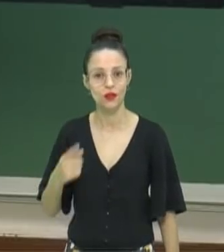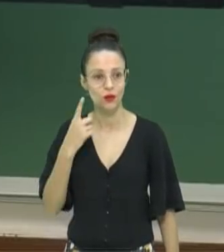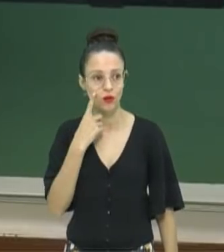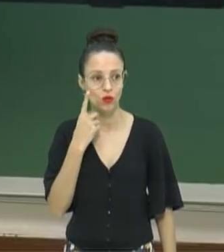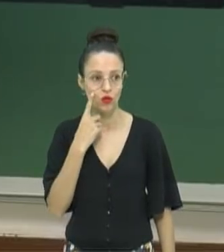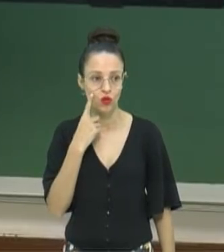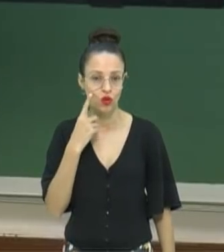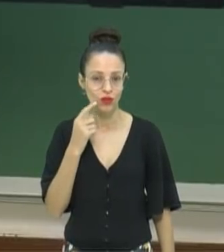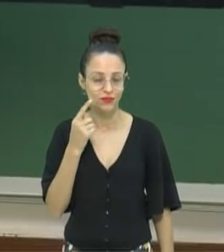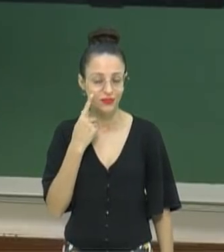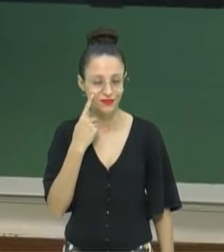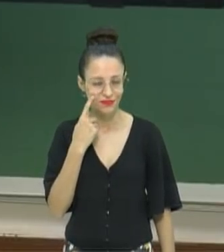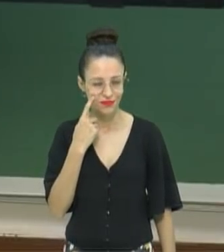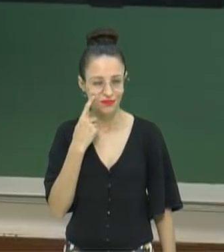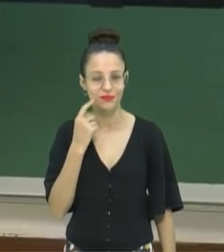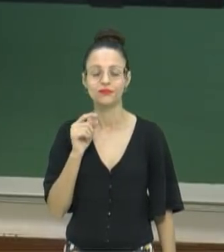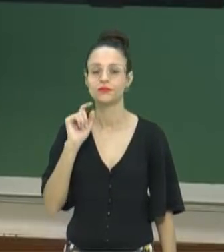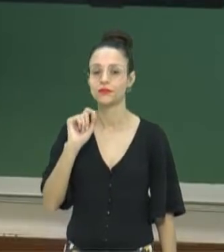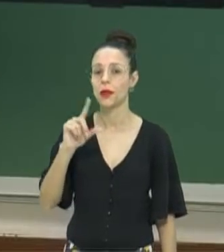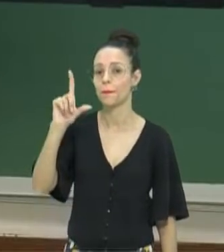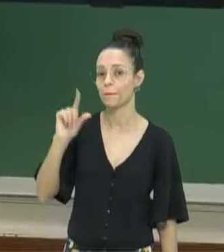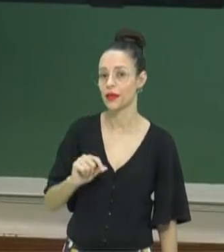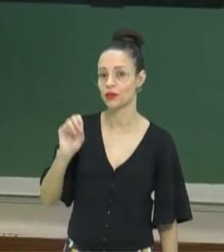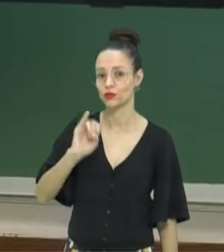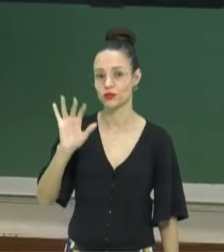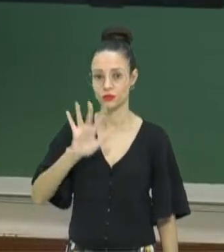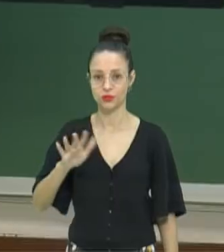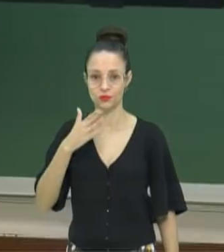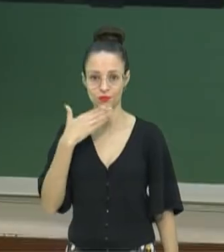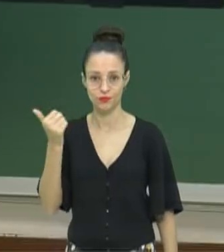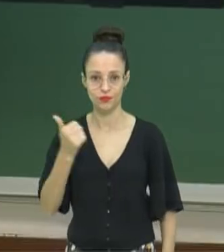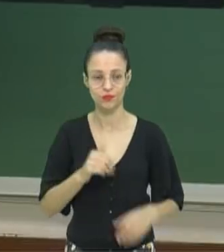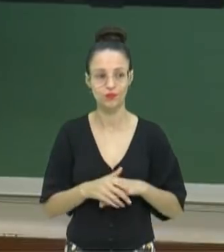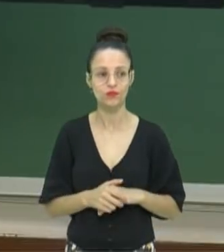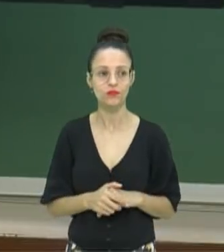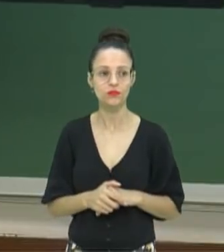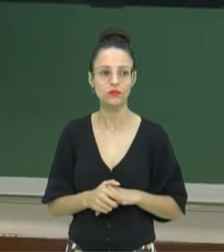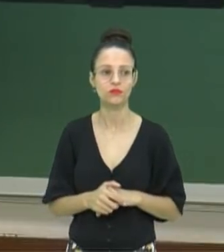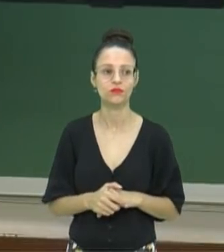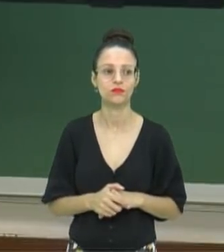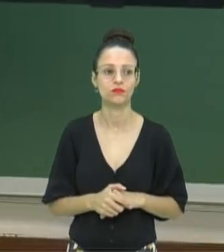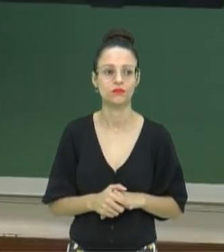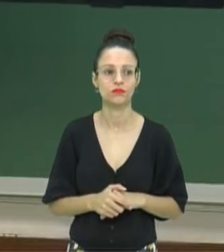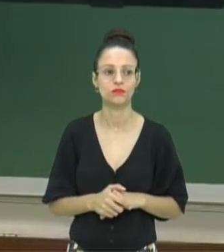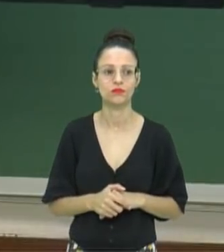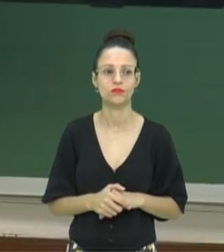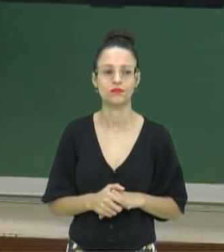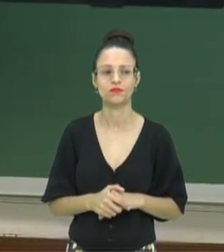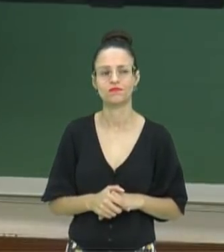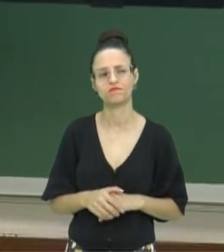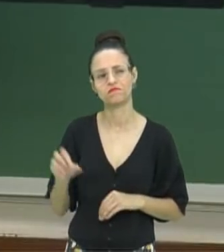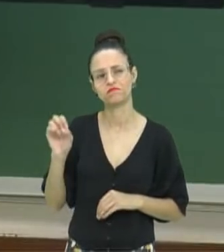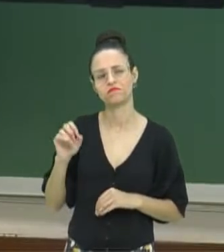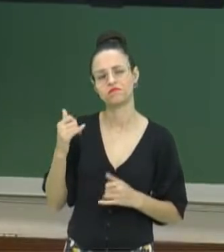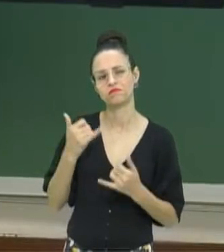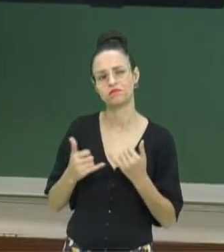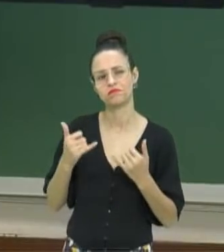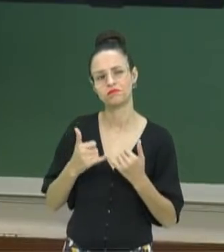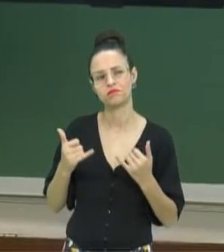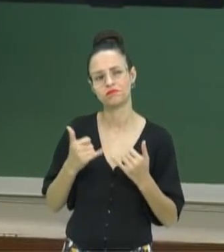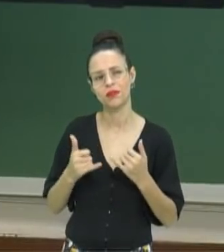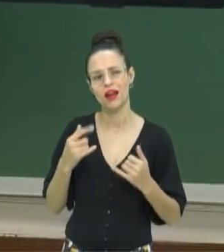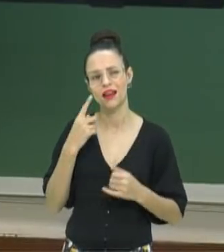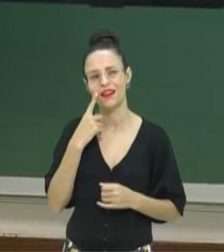ó, vamos ser esperto. Quanto menos figura, melhor. Então, vamos lá. Esse desenho aqui parece um